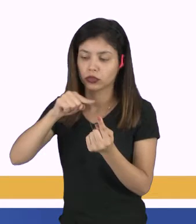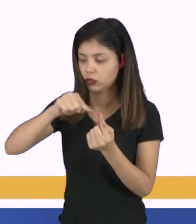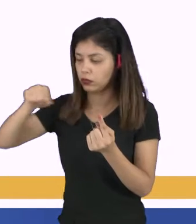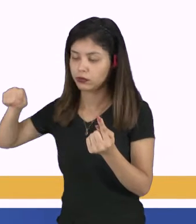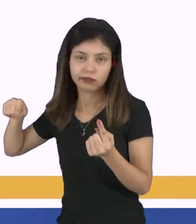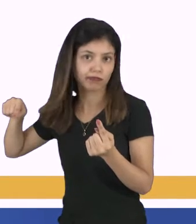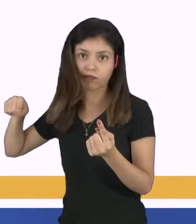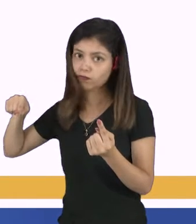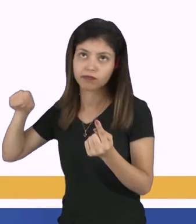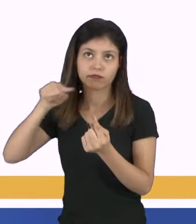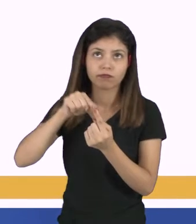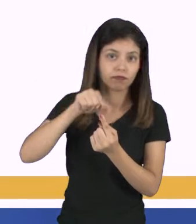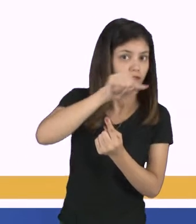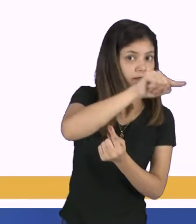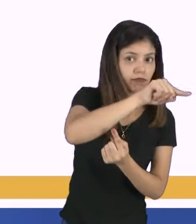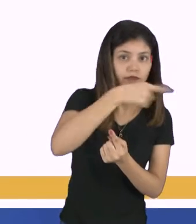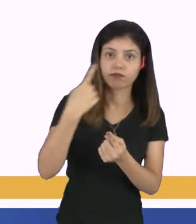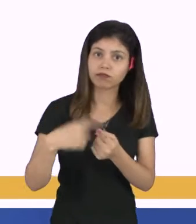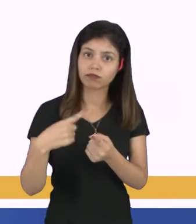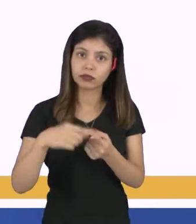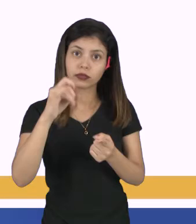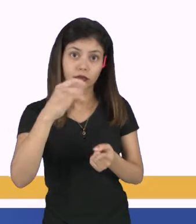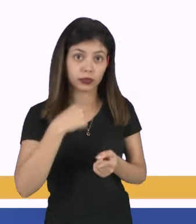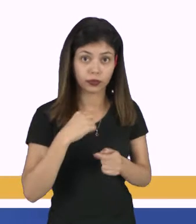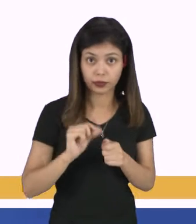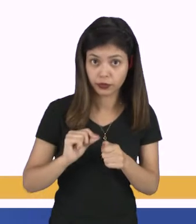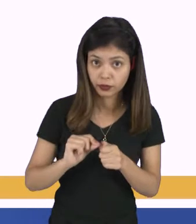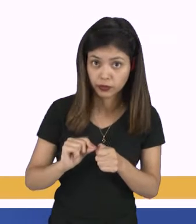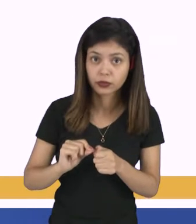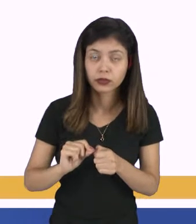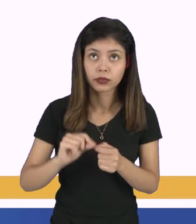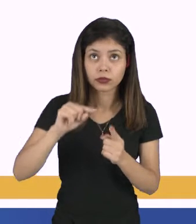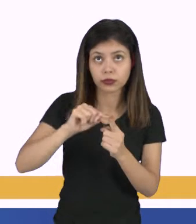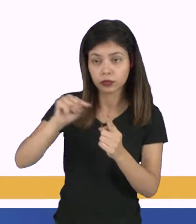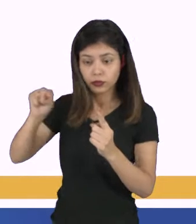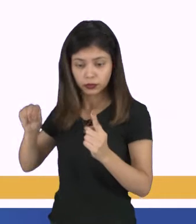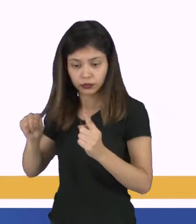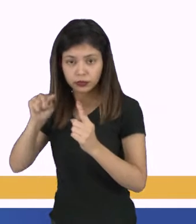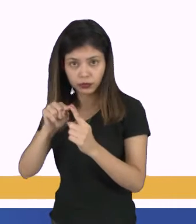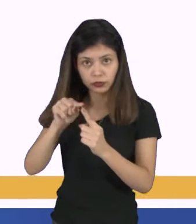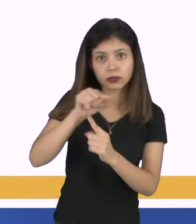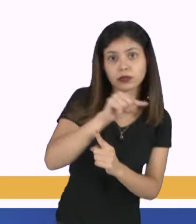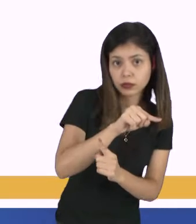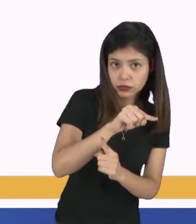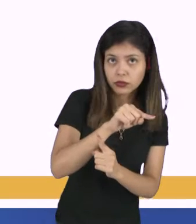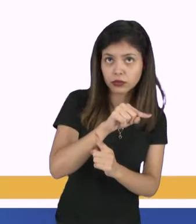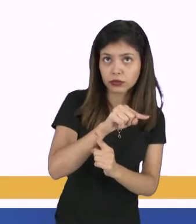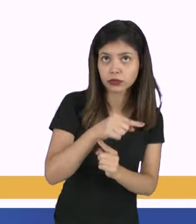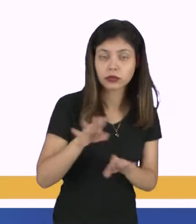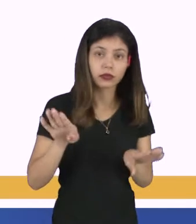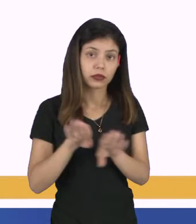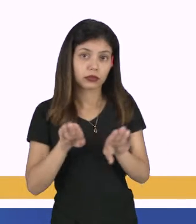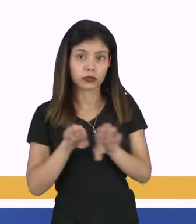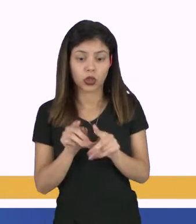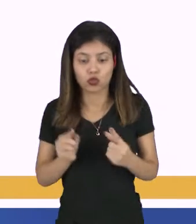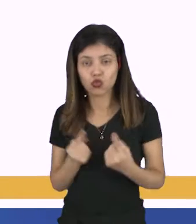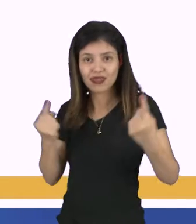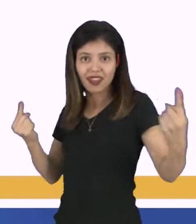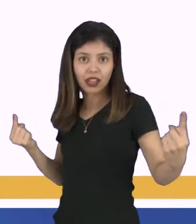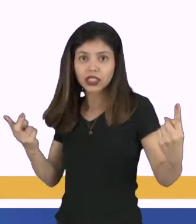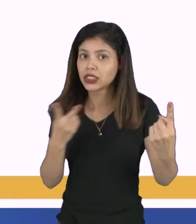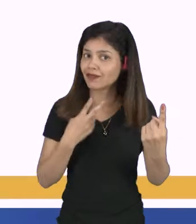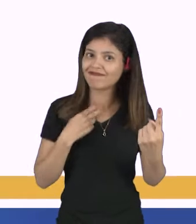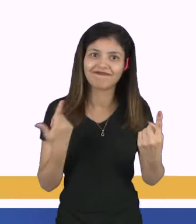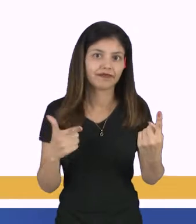ligar ele a este nem a este, porque se eu fizer isso, se eu ligar ele a vértices que são consecutivos a ele, eu não vou estar